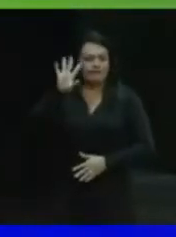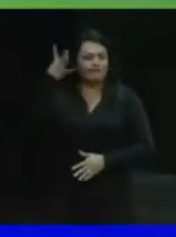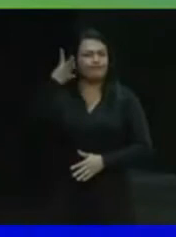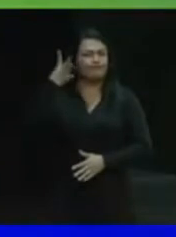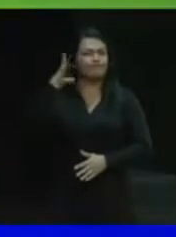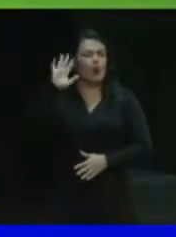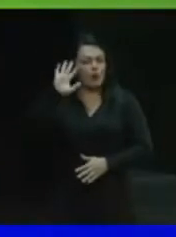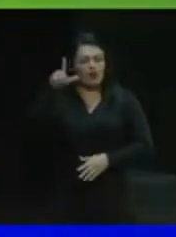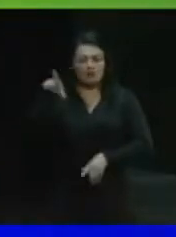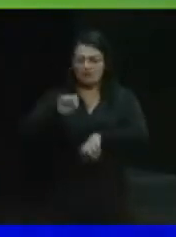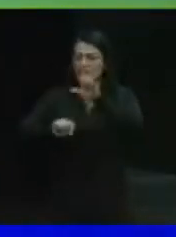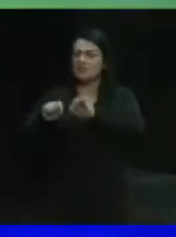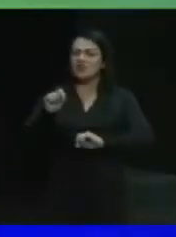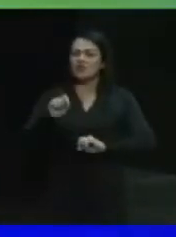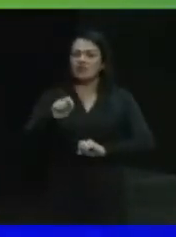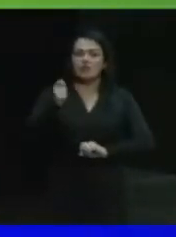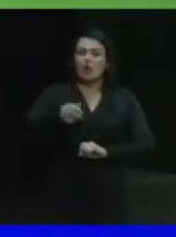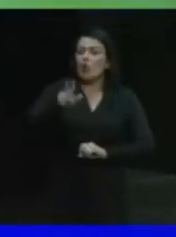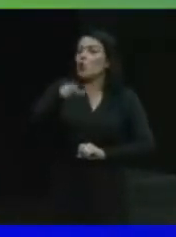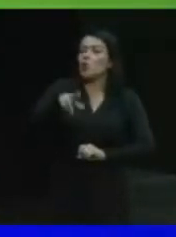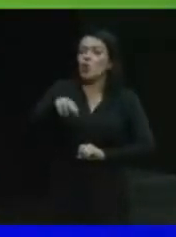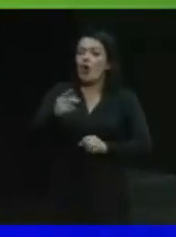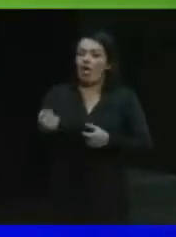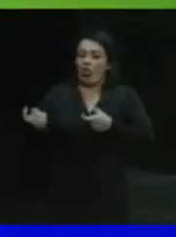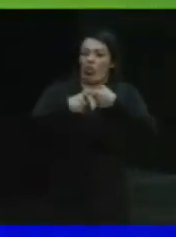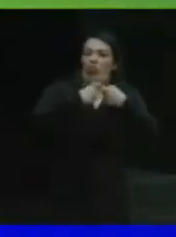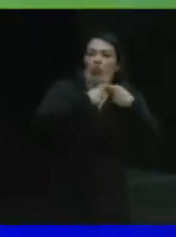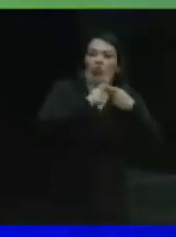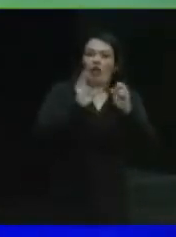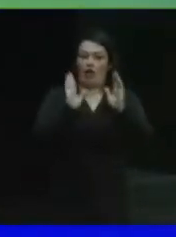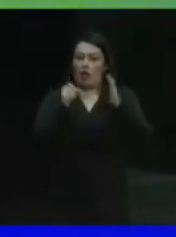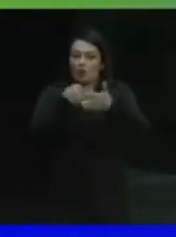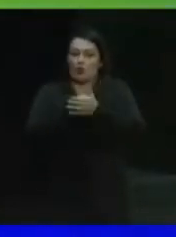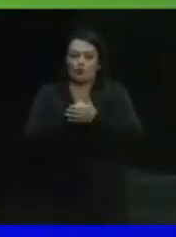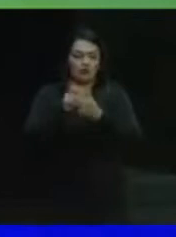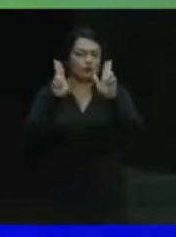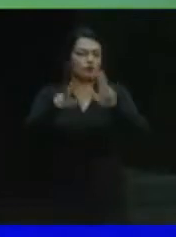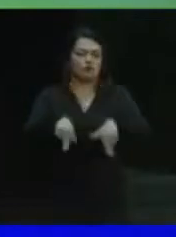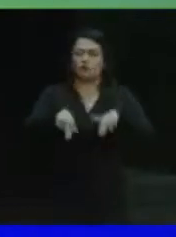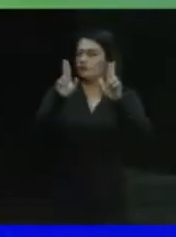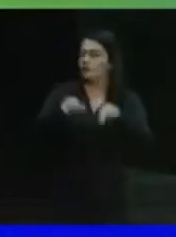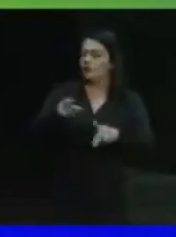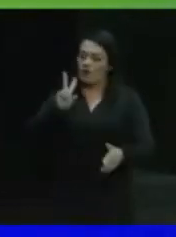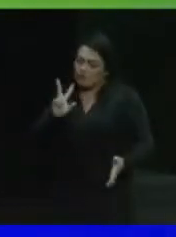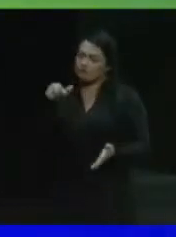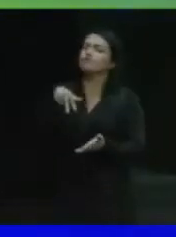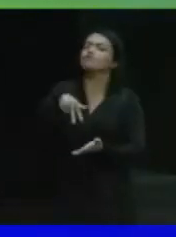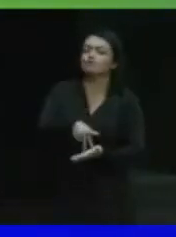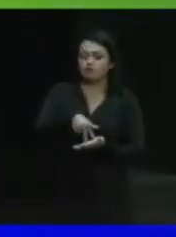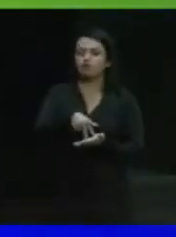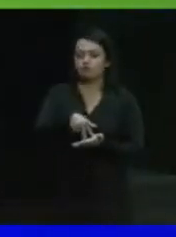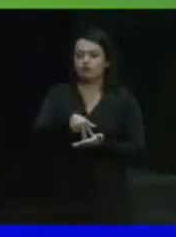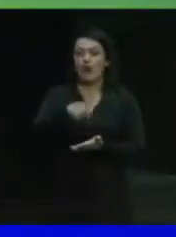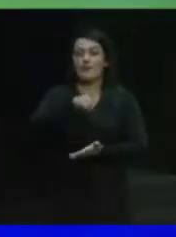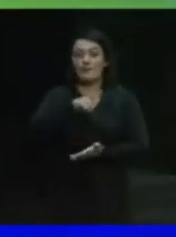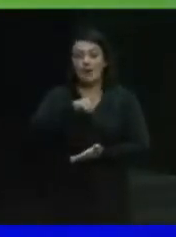nunca recuei de nenhum desafio, nem repudiei meus princípios para alimentar